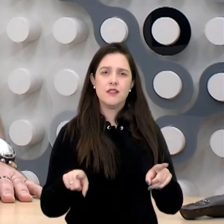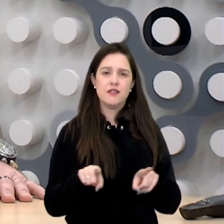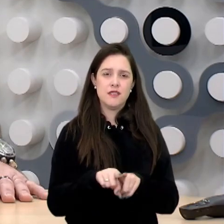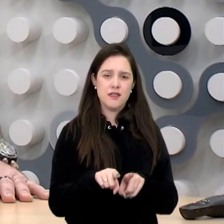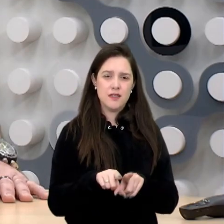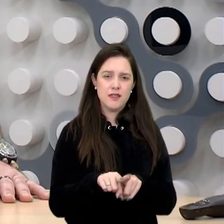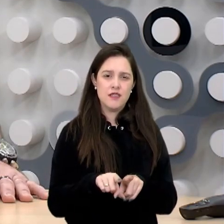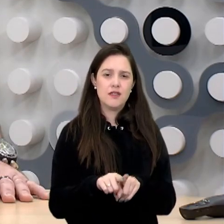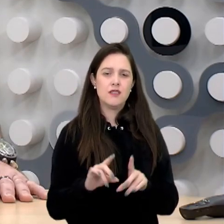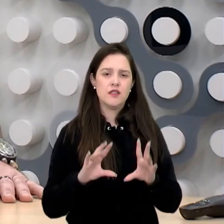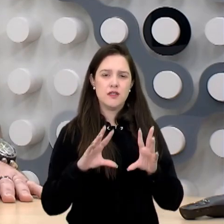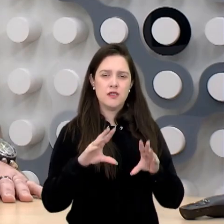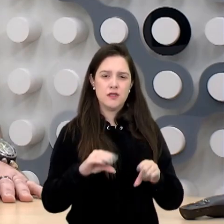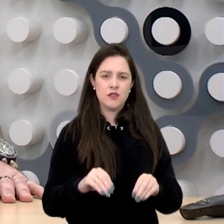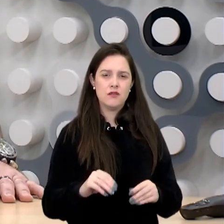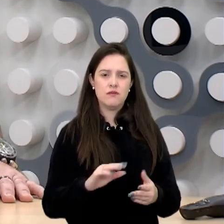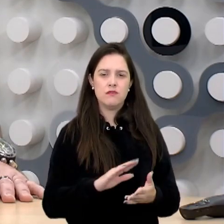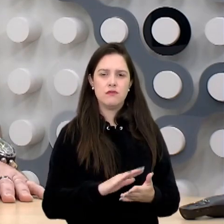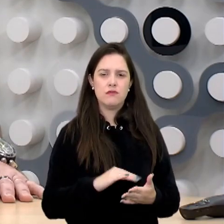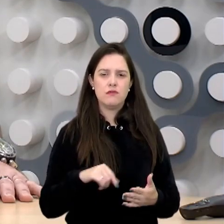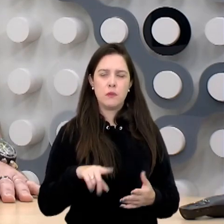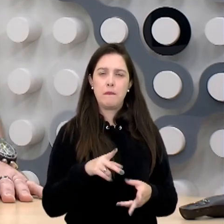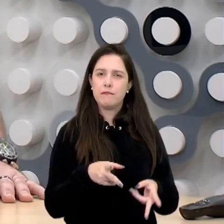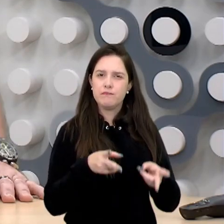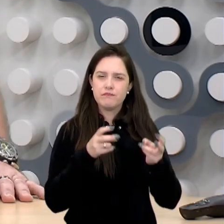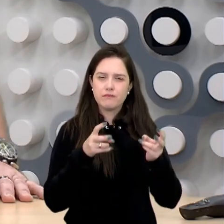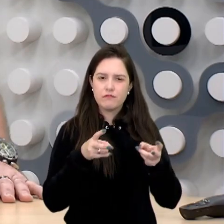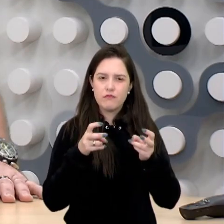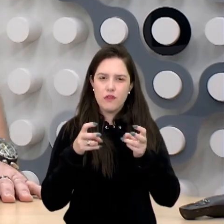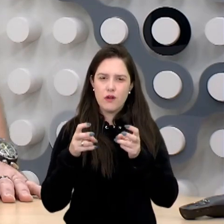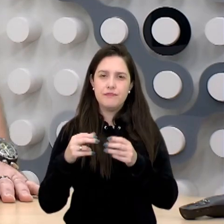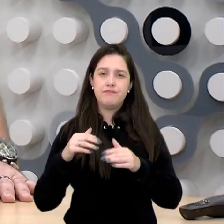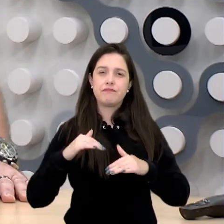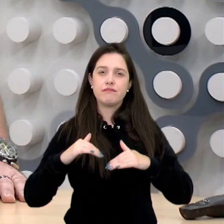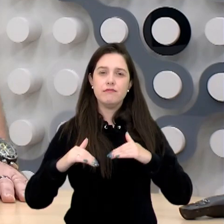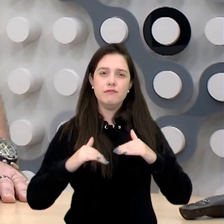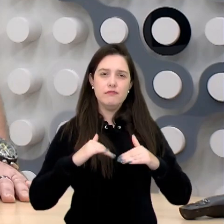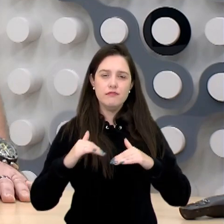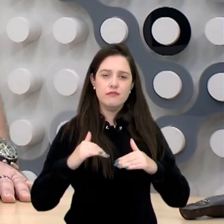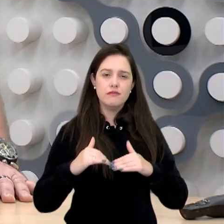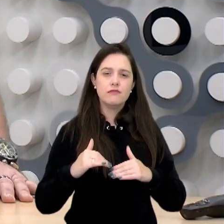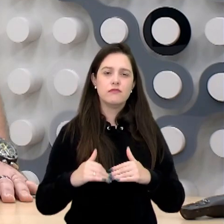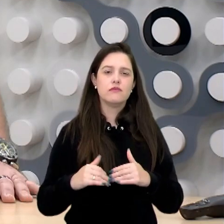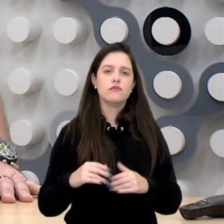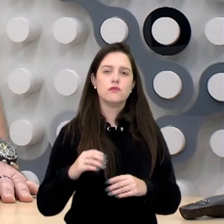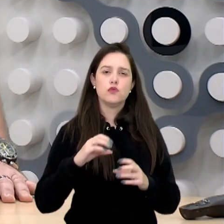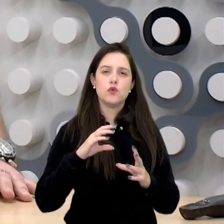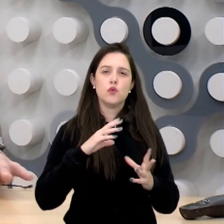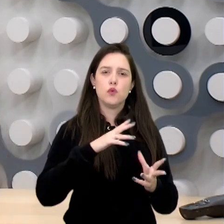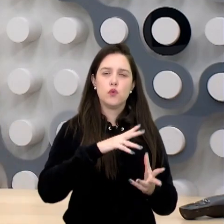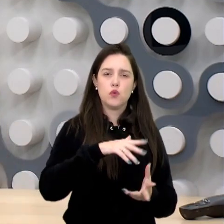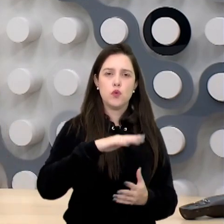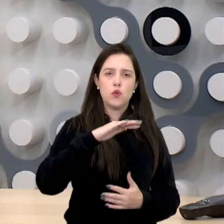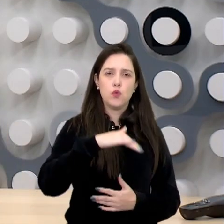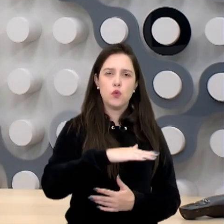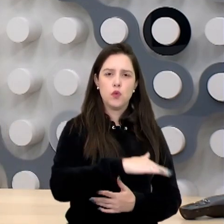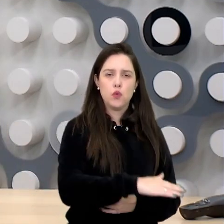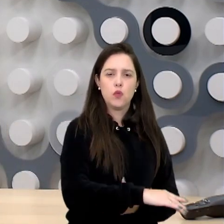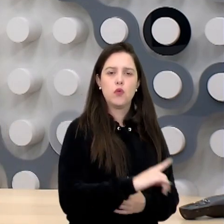em submarinos, né? Os sonares perceberam, né, que o movimento aí do assoalho oceânico fazia com